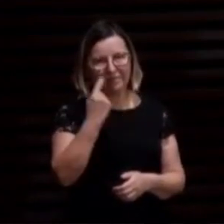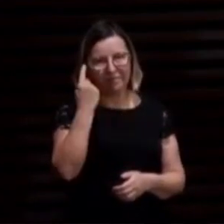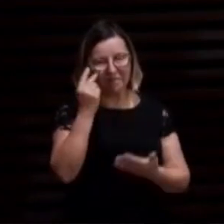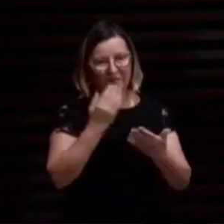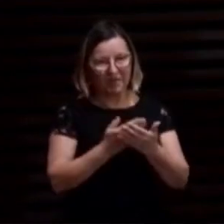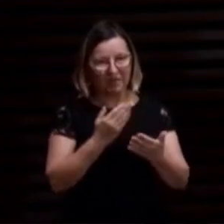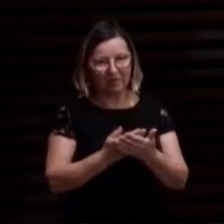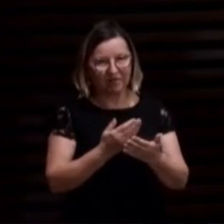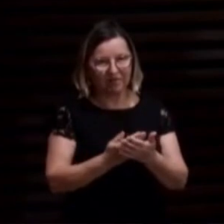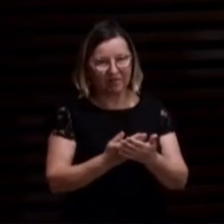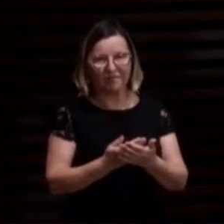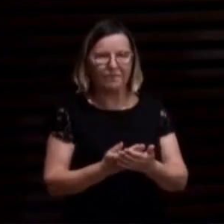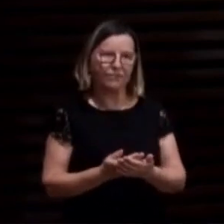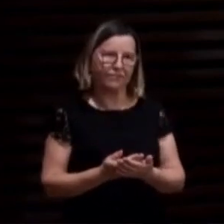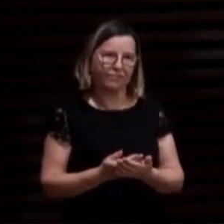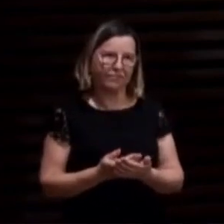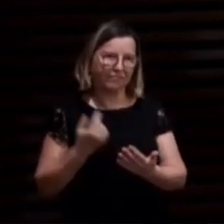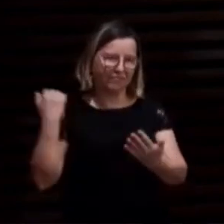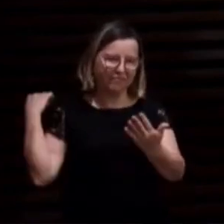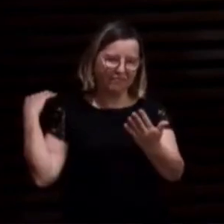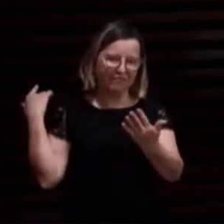aqui ao longo do tempo.